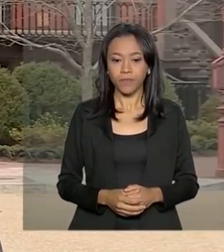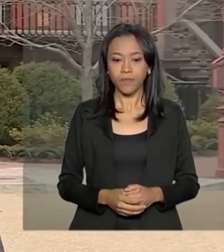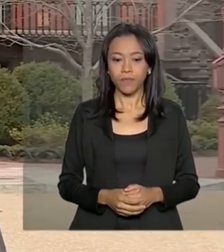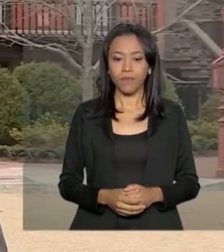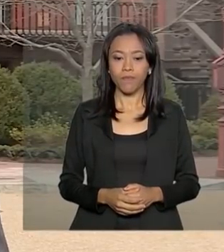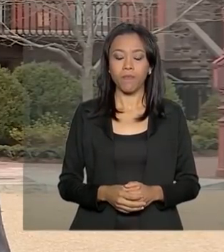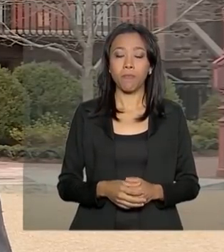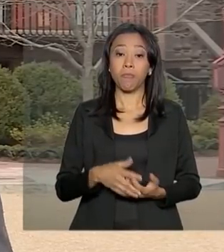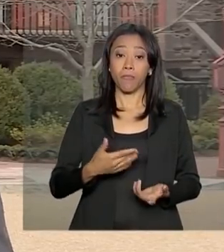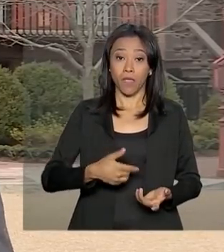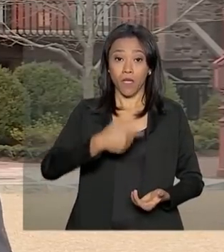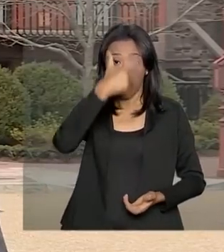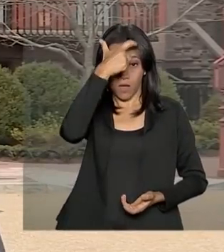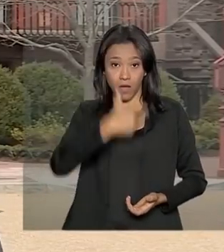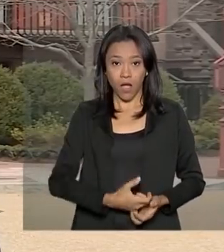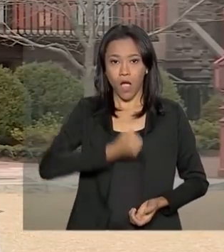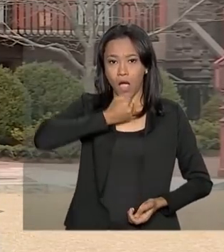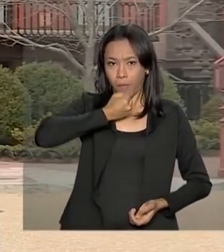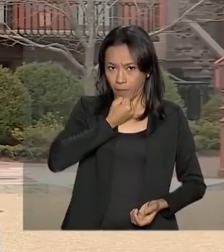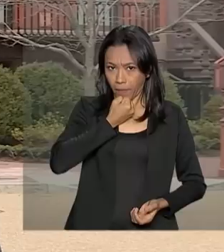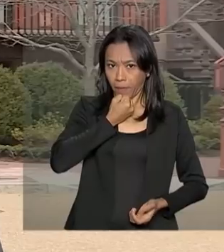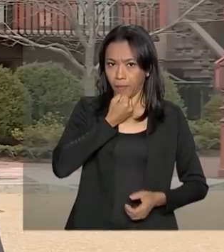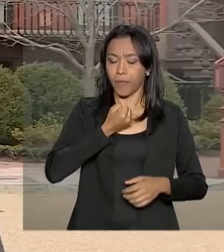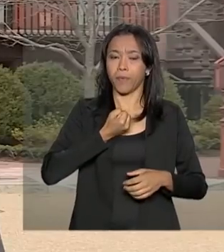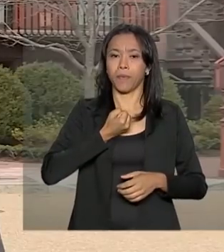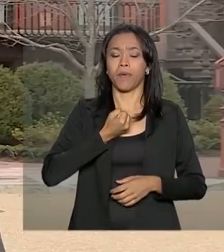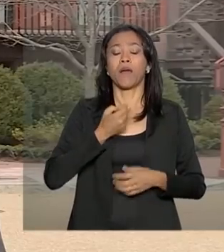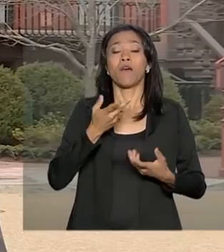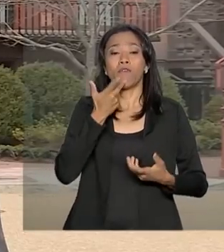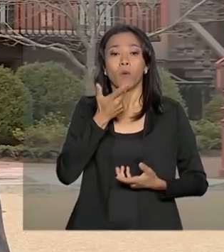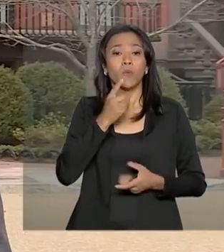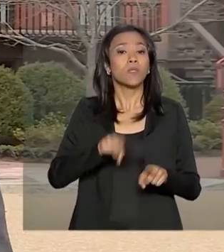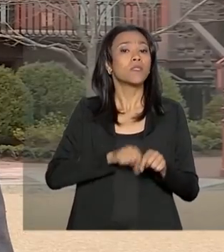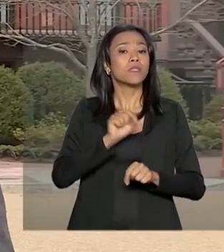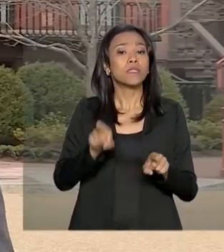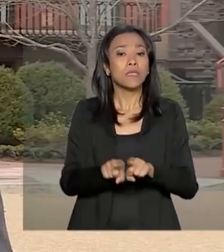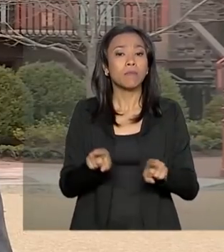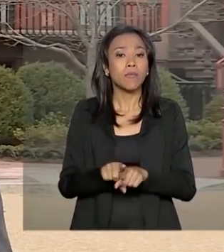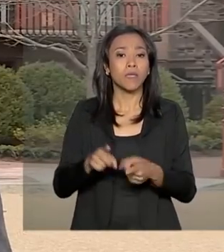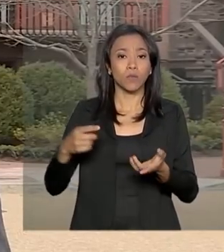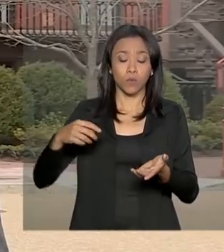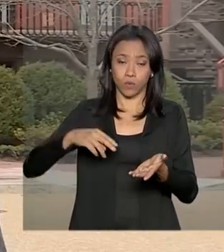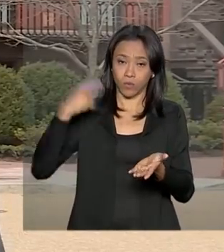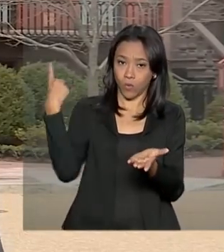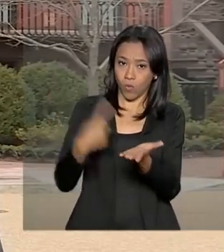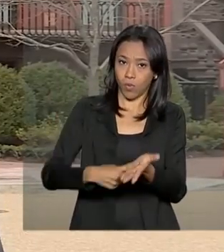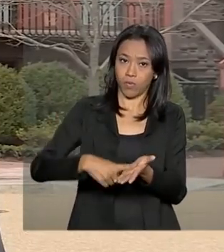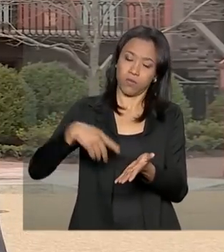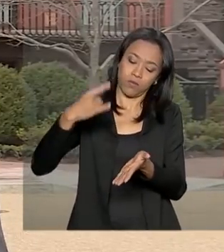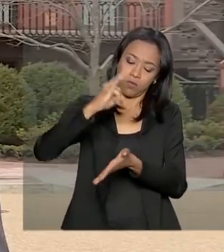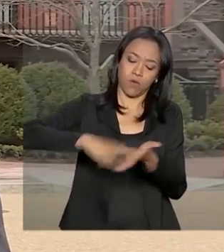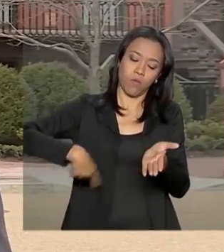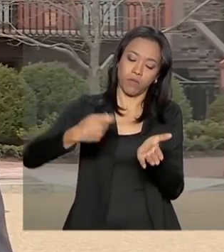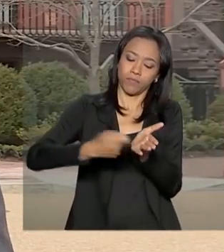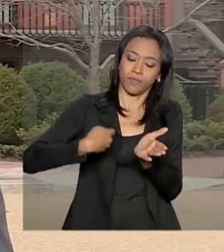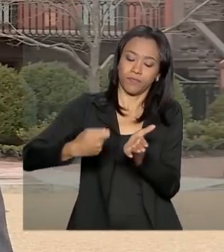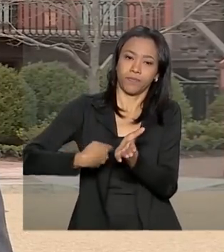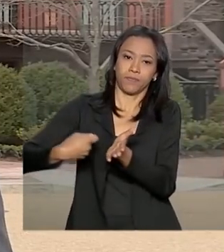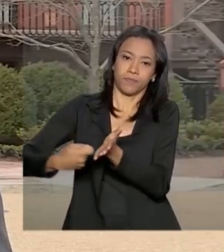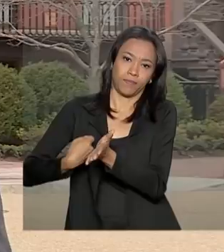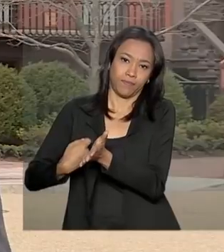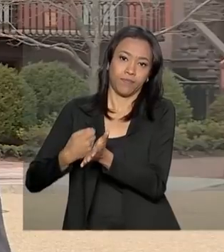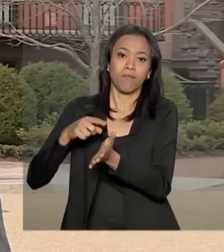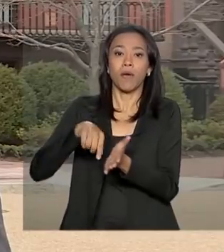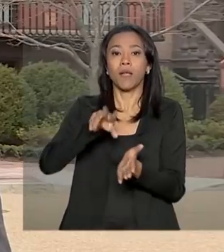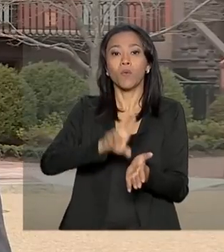O porta-voz também falou sobre os acordos que devem ser assinados nesta viagem, como de salvaguardas tecnológicas para o